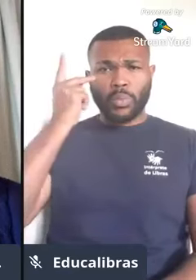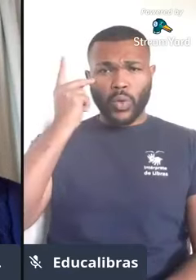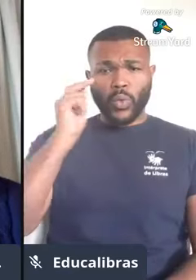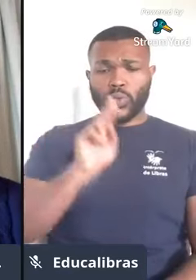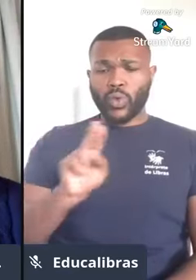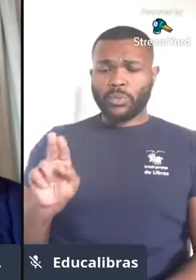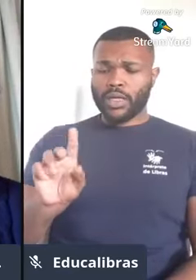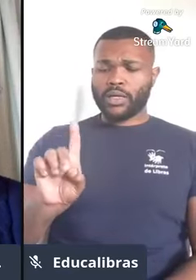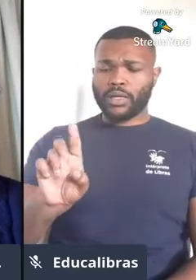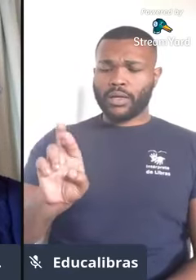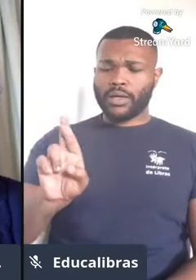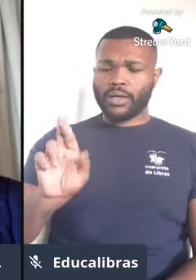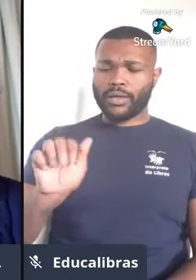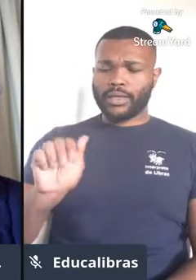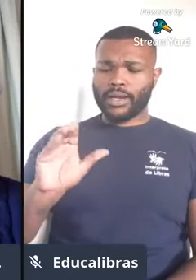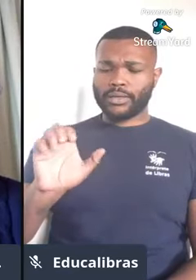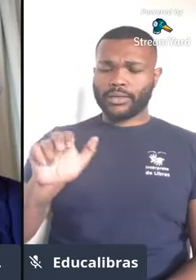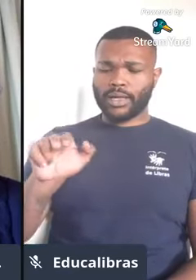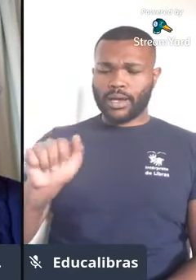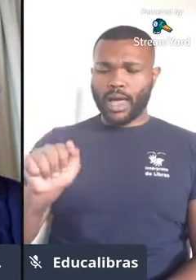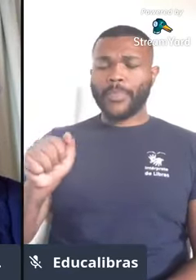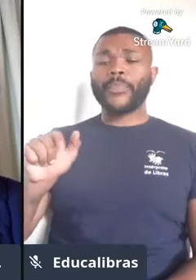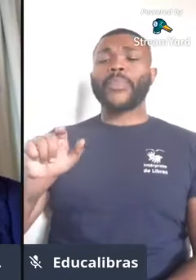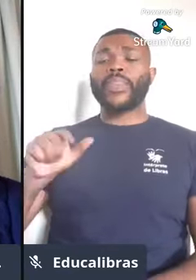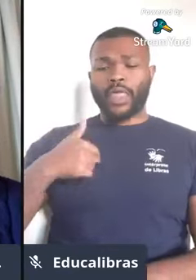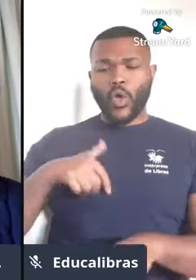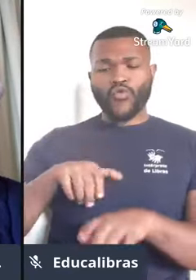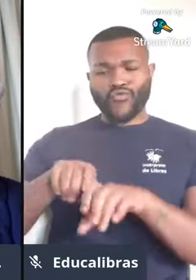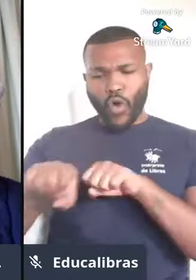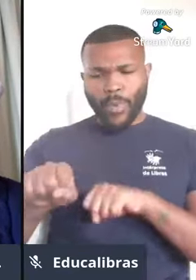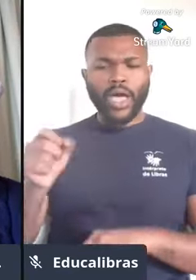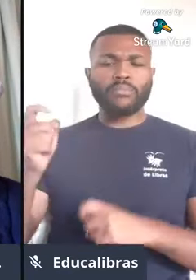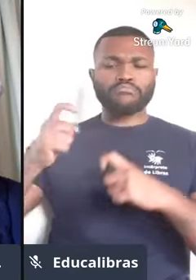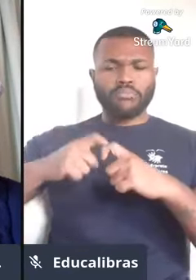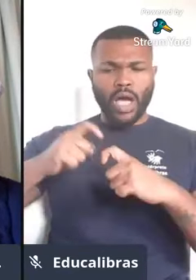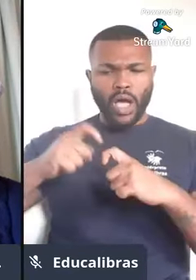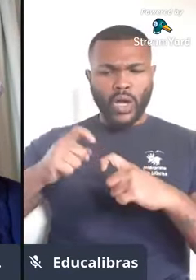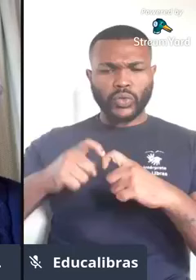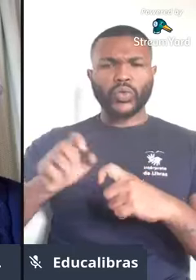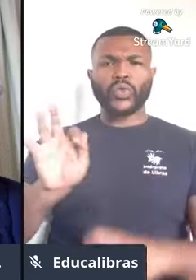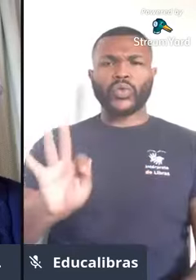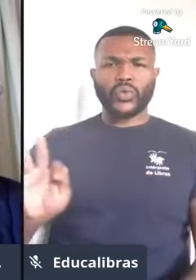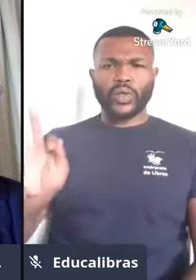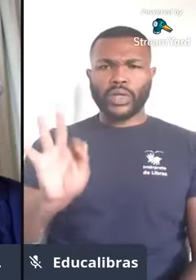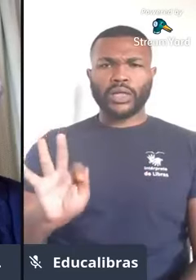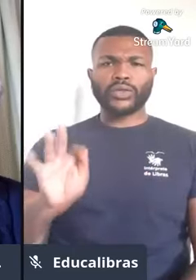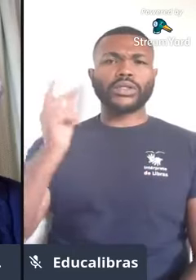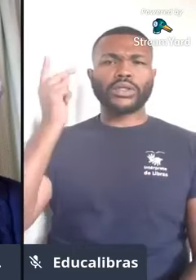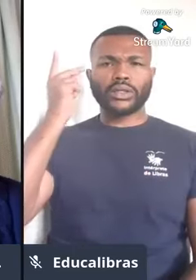E eu me formei em medicina na Universidade de São Paulo, aqui em São Paulo.